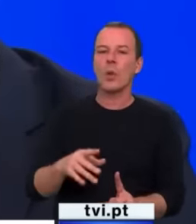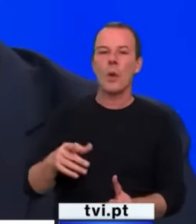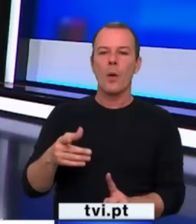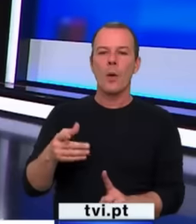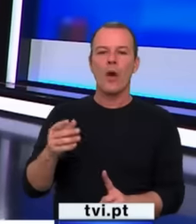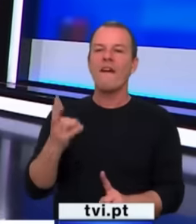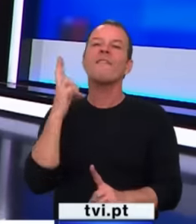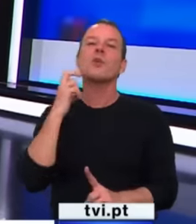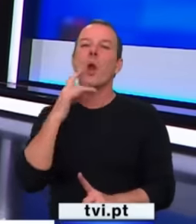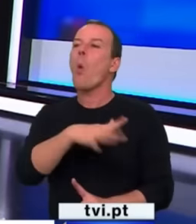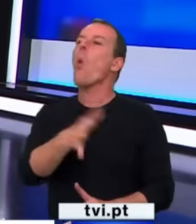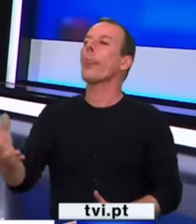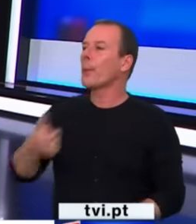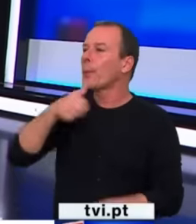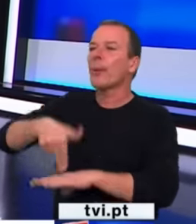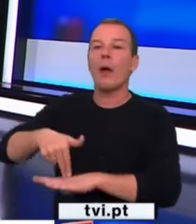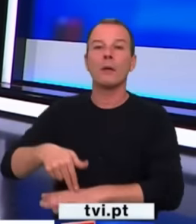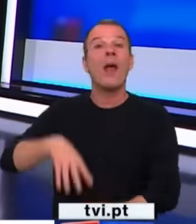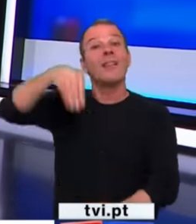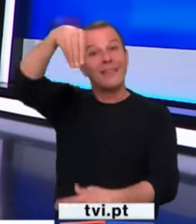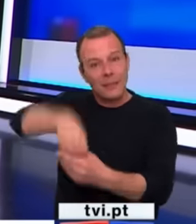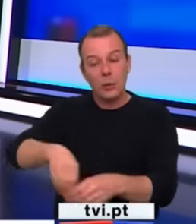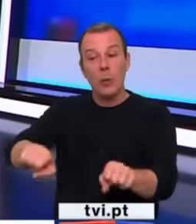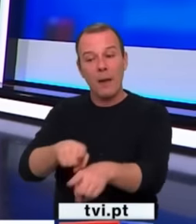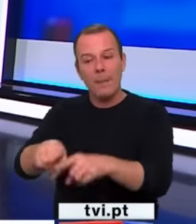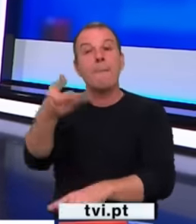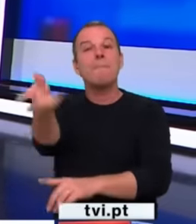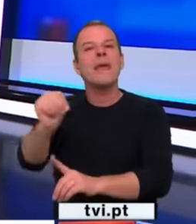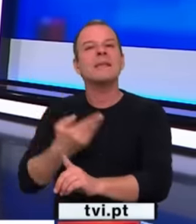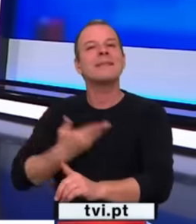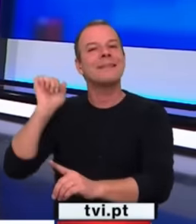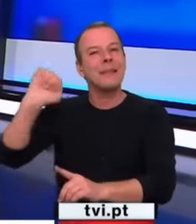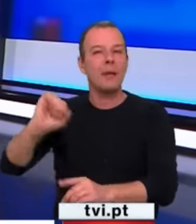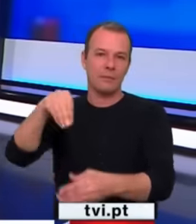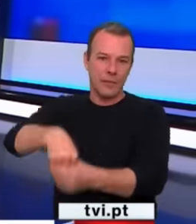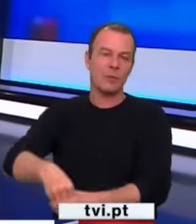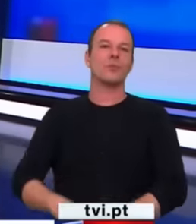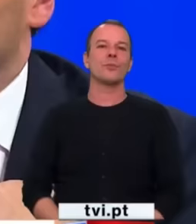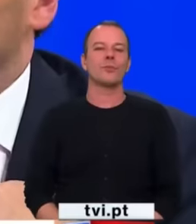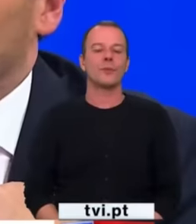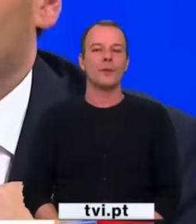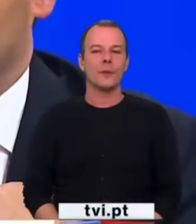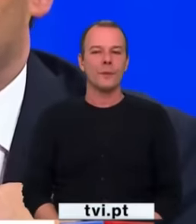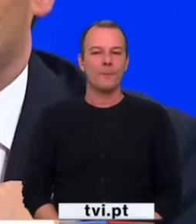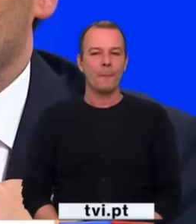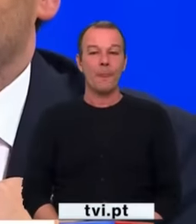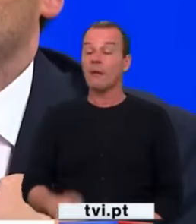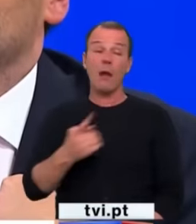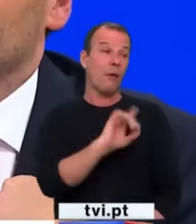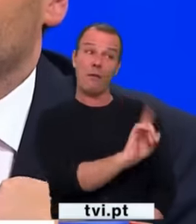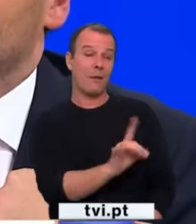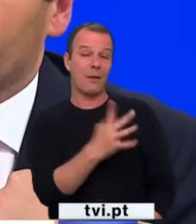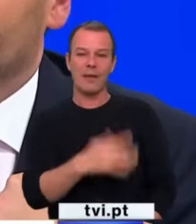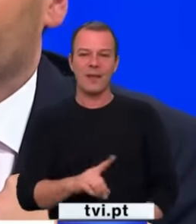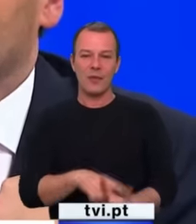PSD, caladinho, não dizia uma palavra. Não. Eu era dirigente do PSD em 2013. Não, era do Conselho Nacional do PSD. Não, era dirigente do PSD. Fui